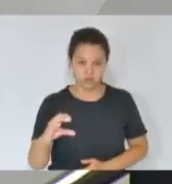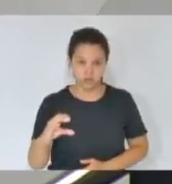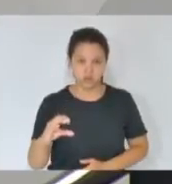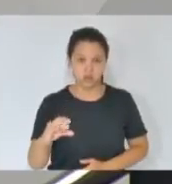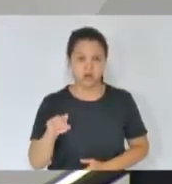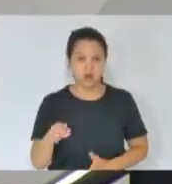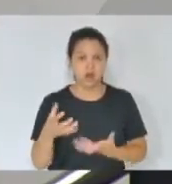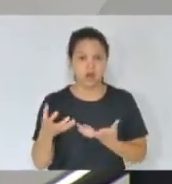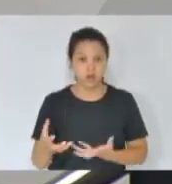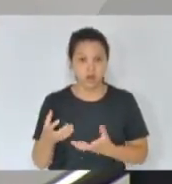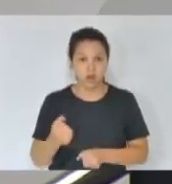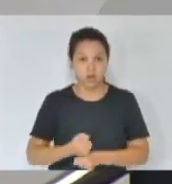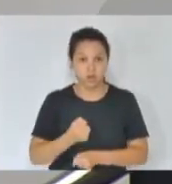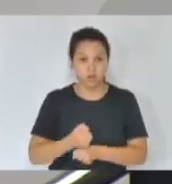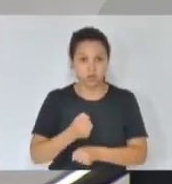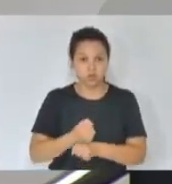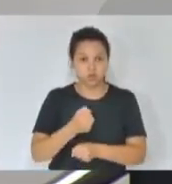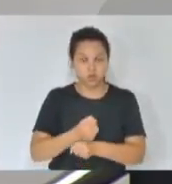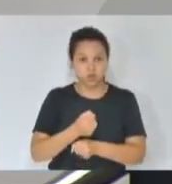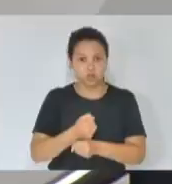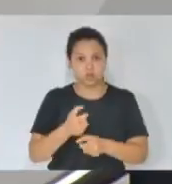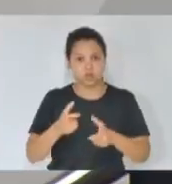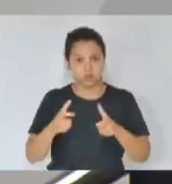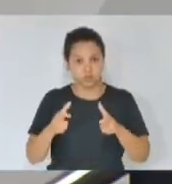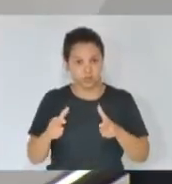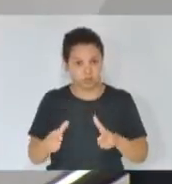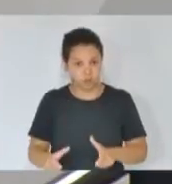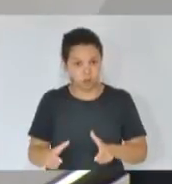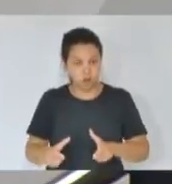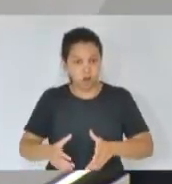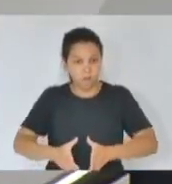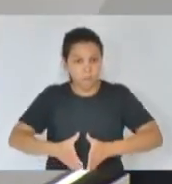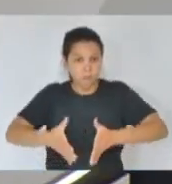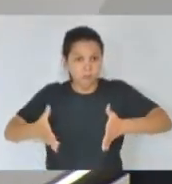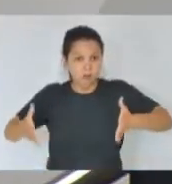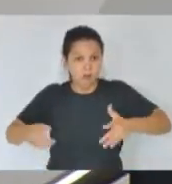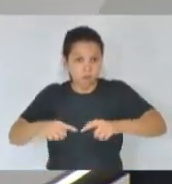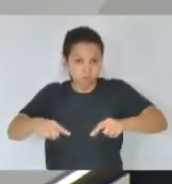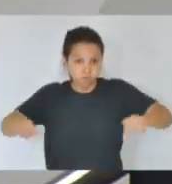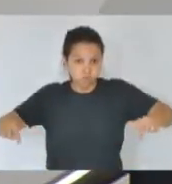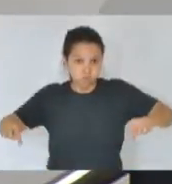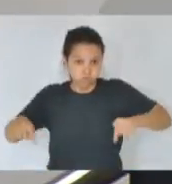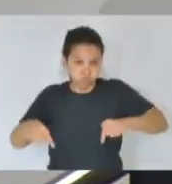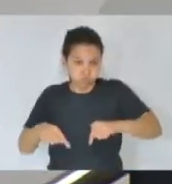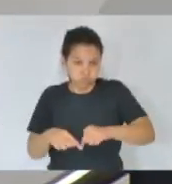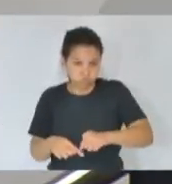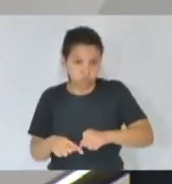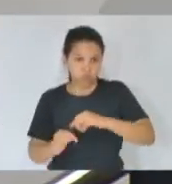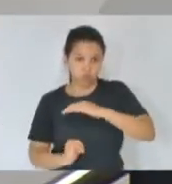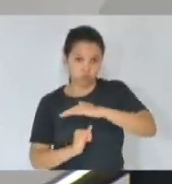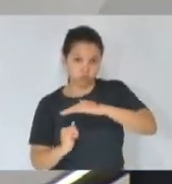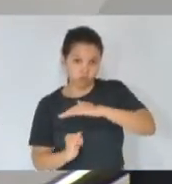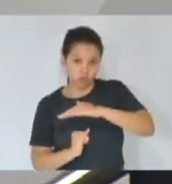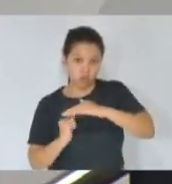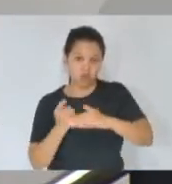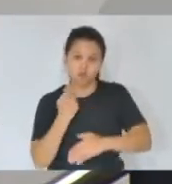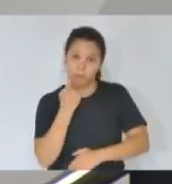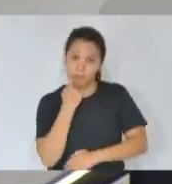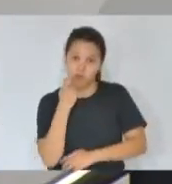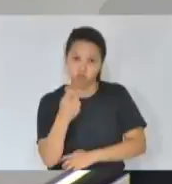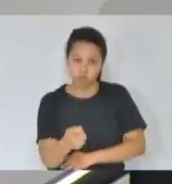pretende construir no local a maior planta industrial de pescados do mundo e não